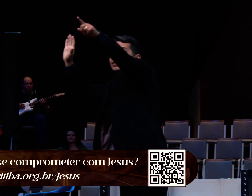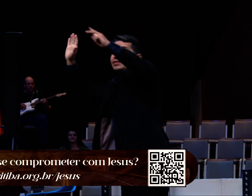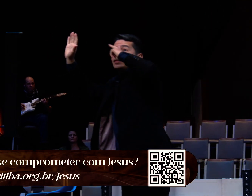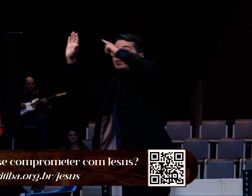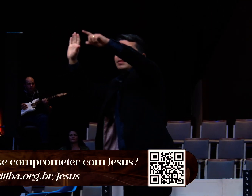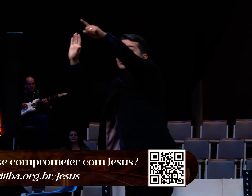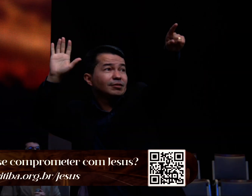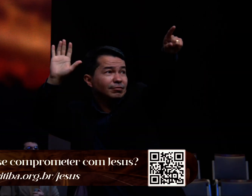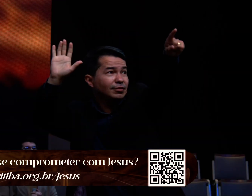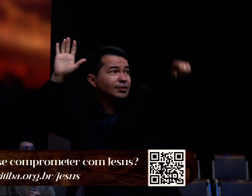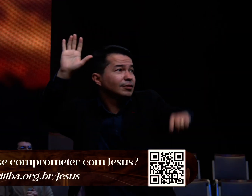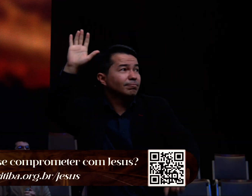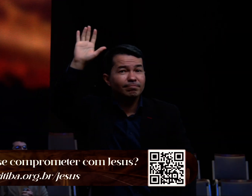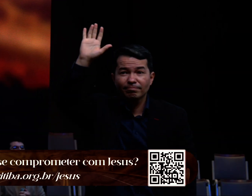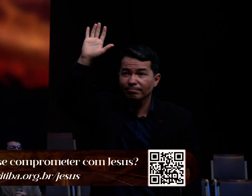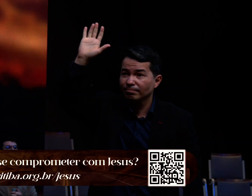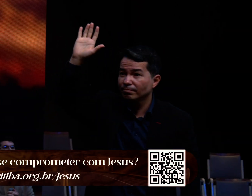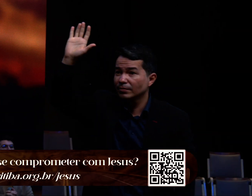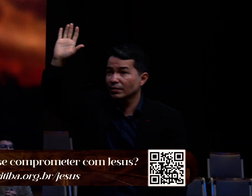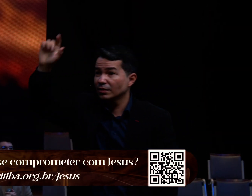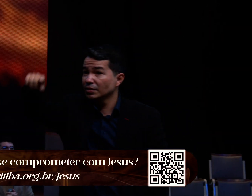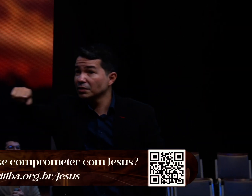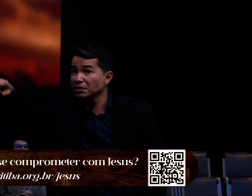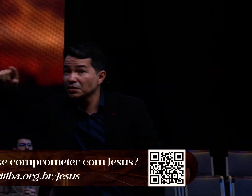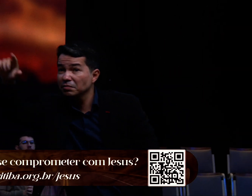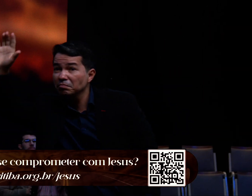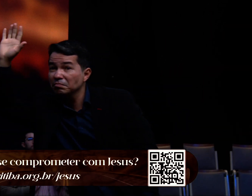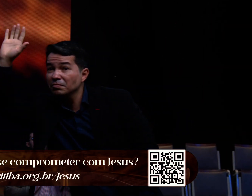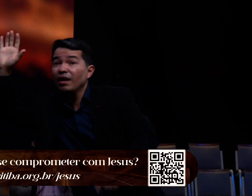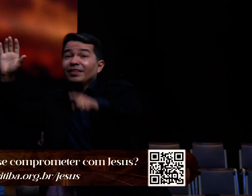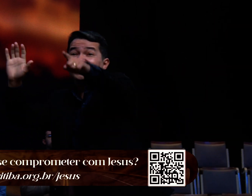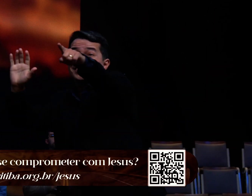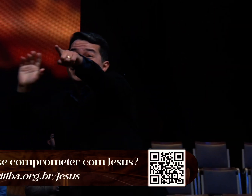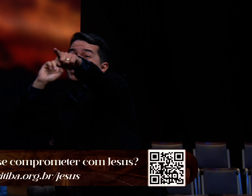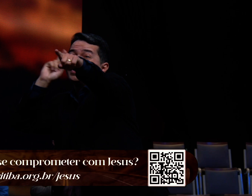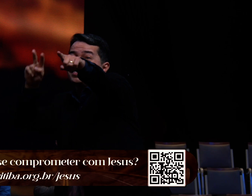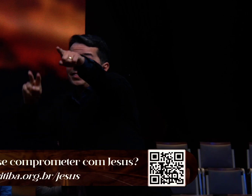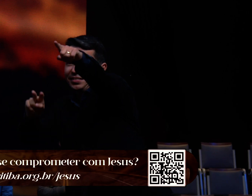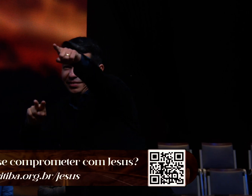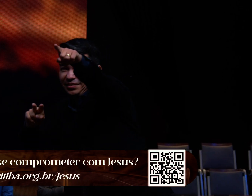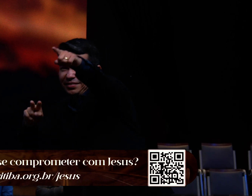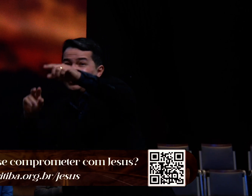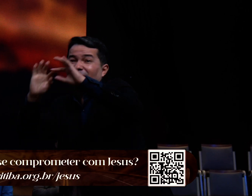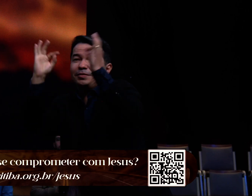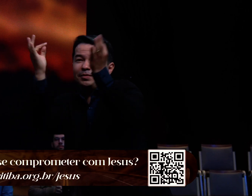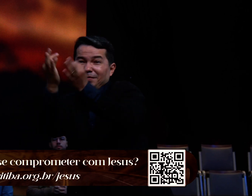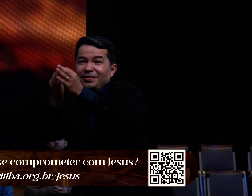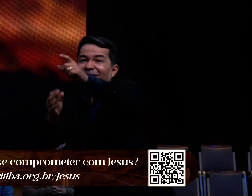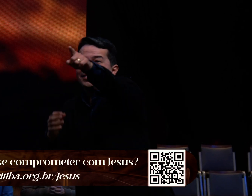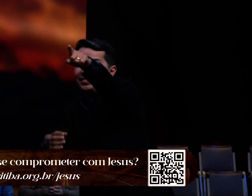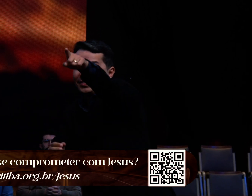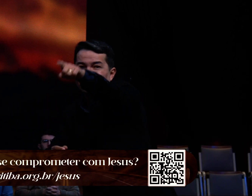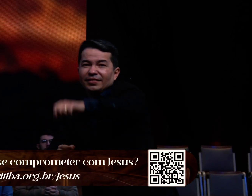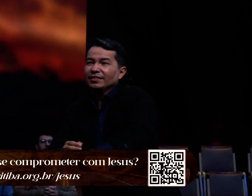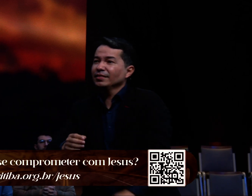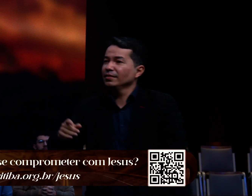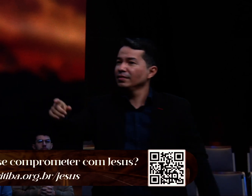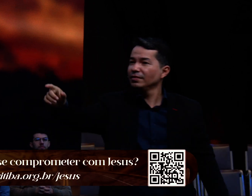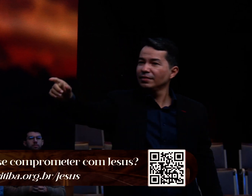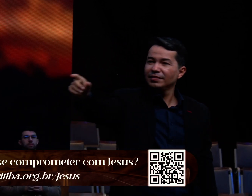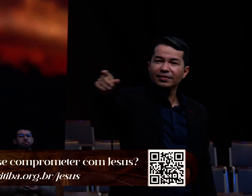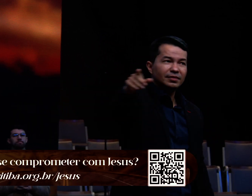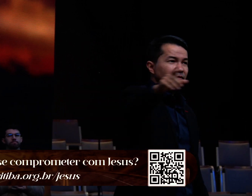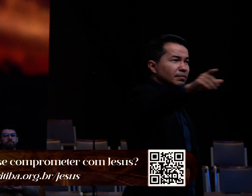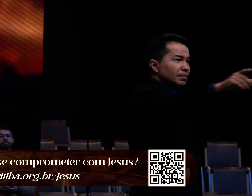eu estou te vendo. Eu estou vendo você também. Aqui, à minha direita, eu te vi. Uma família